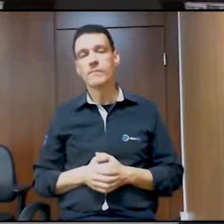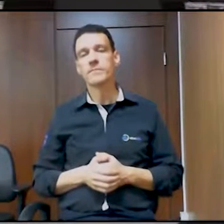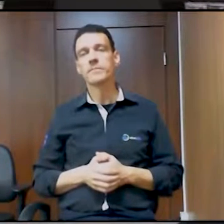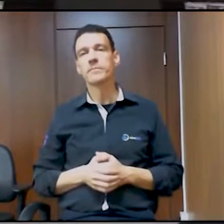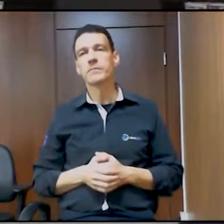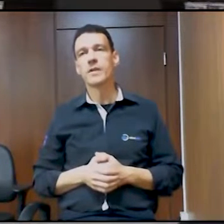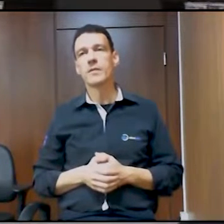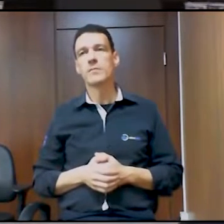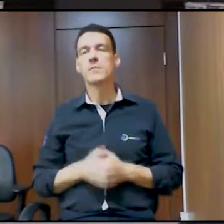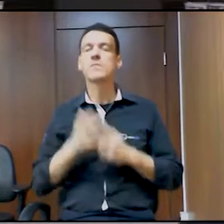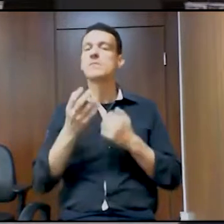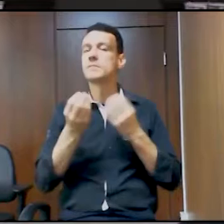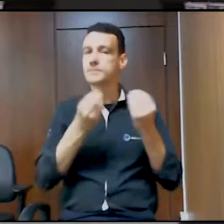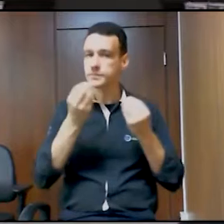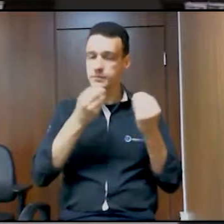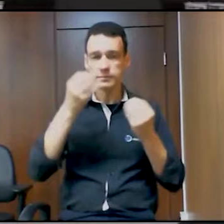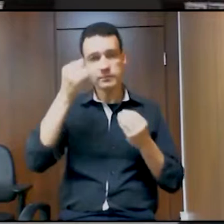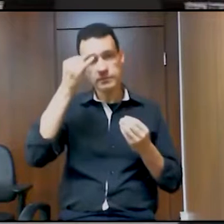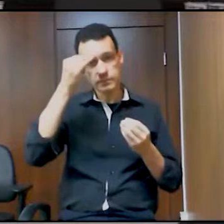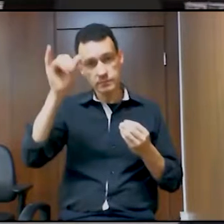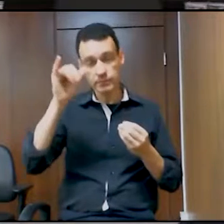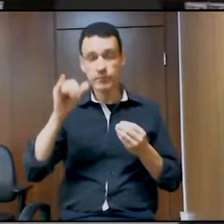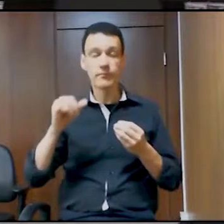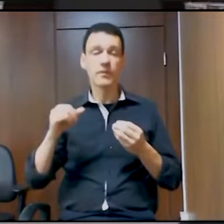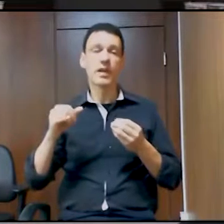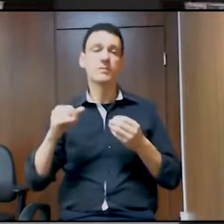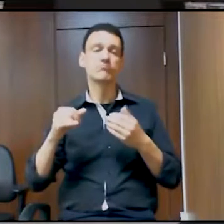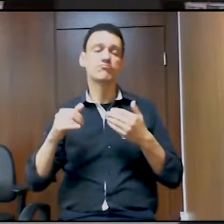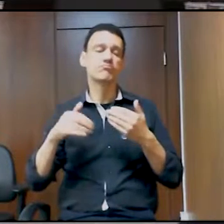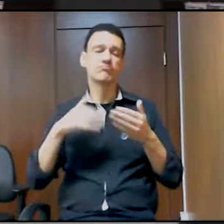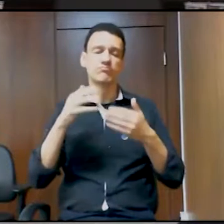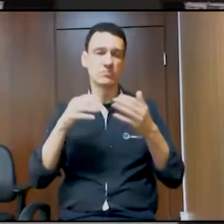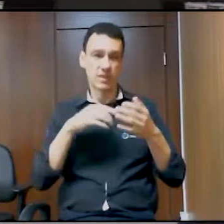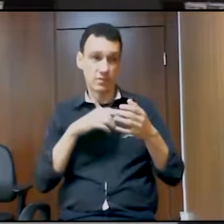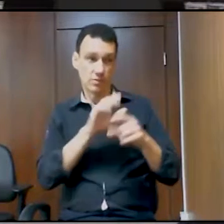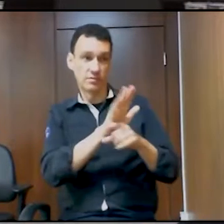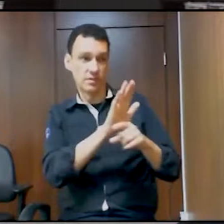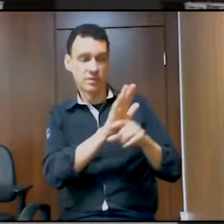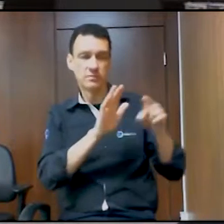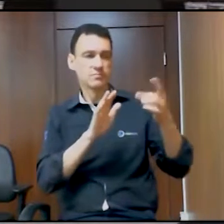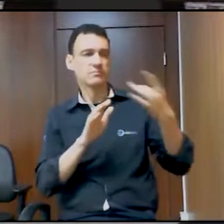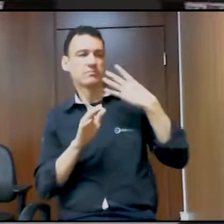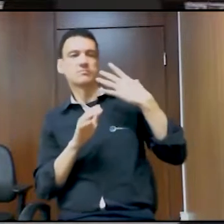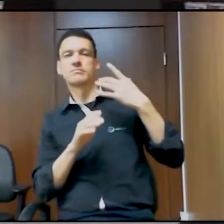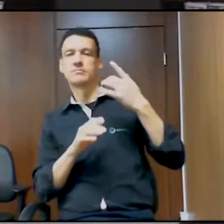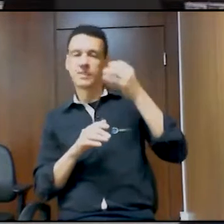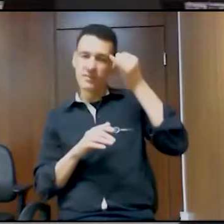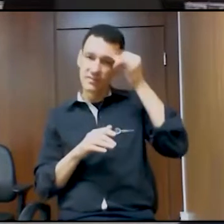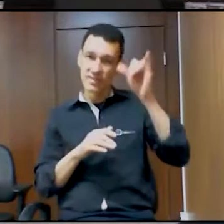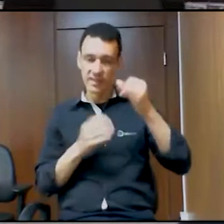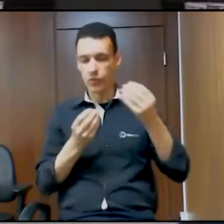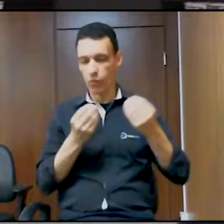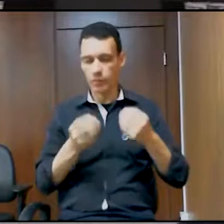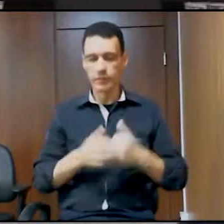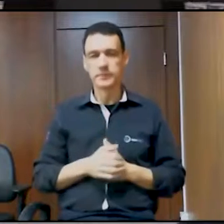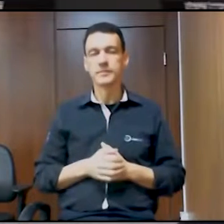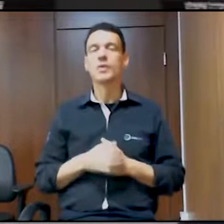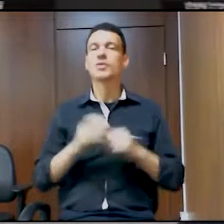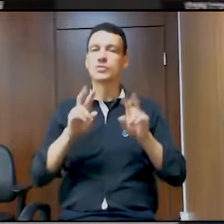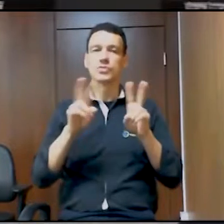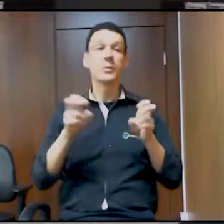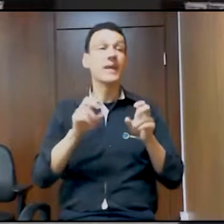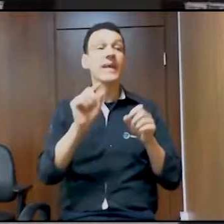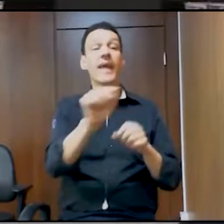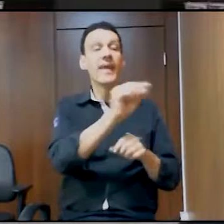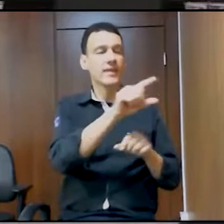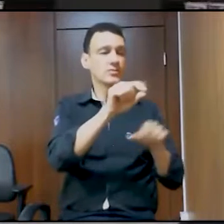e de como evitar desligamentos depois. Na questão da seleção e da priorização, a gente se